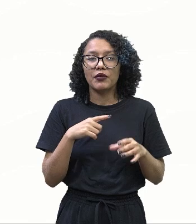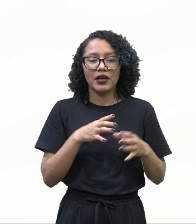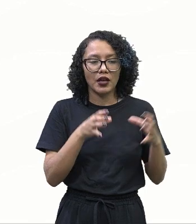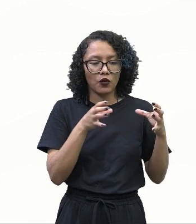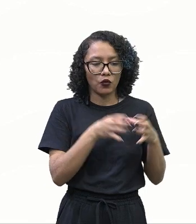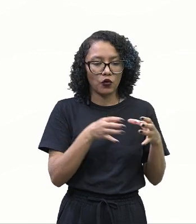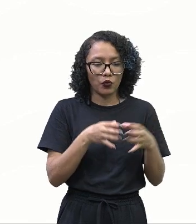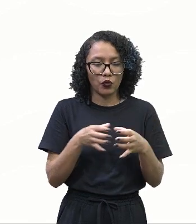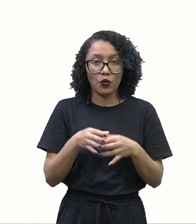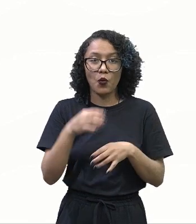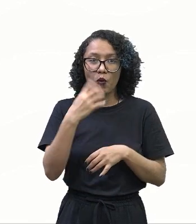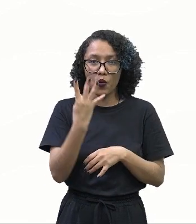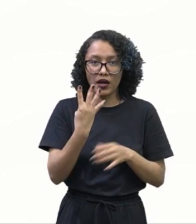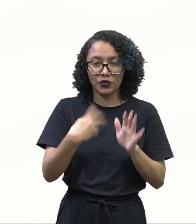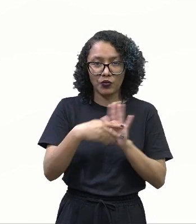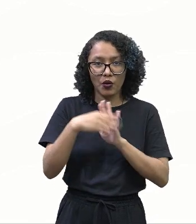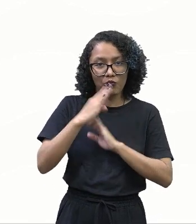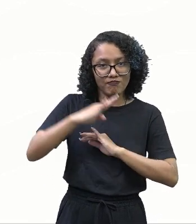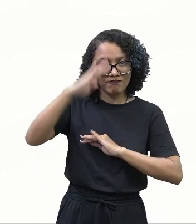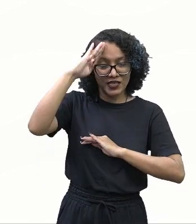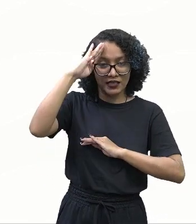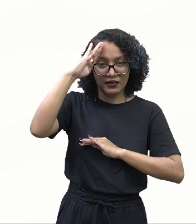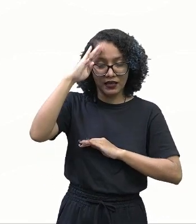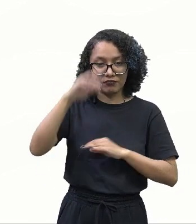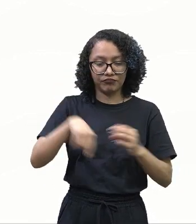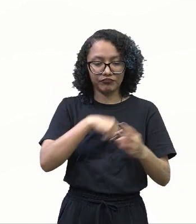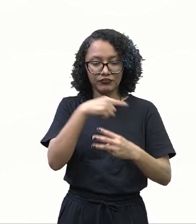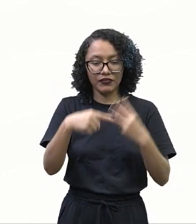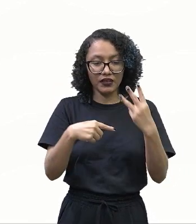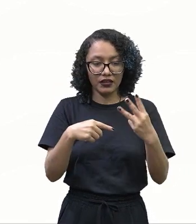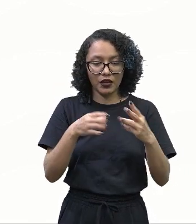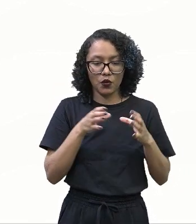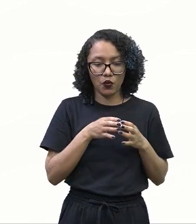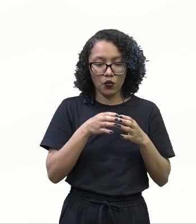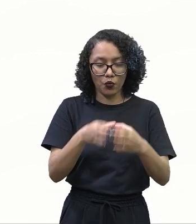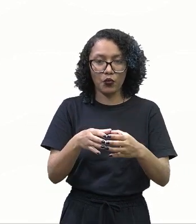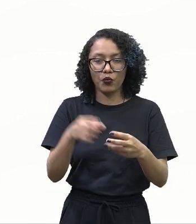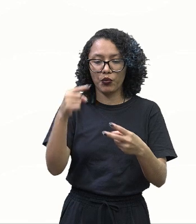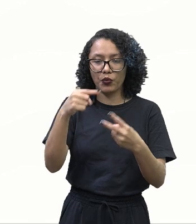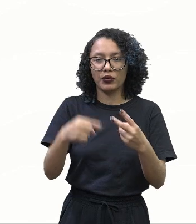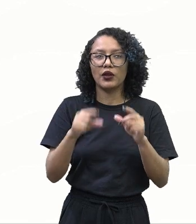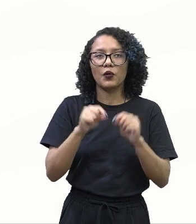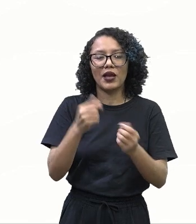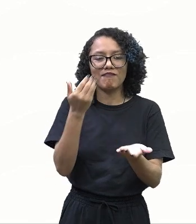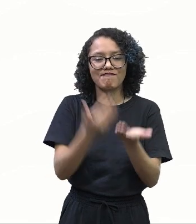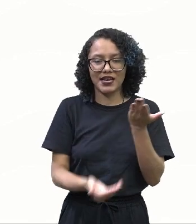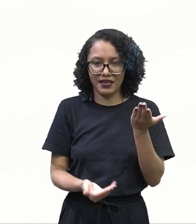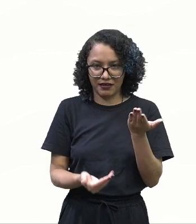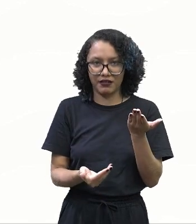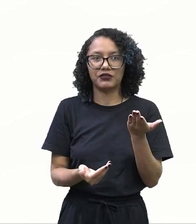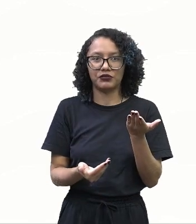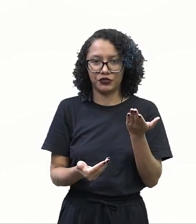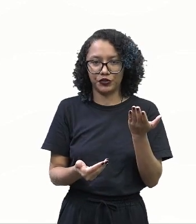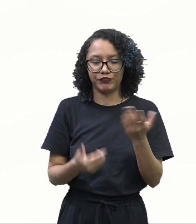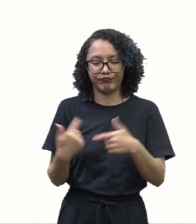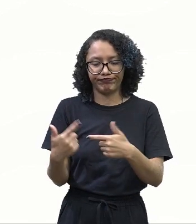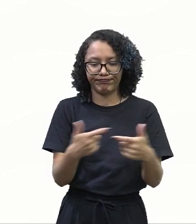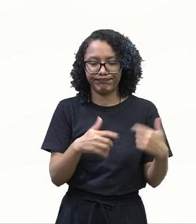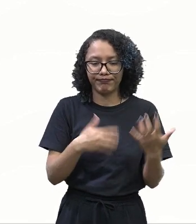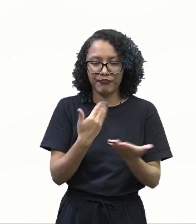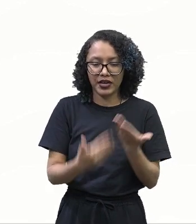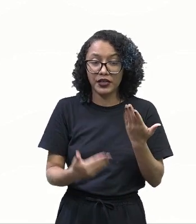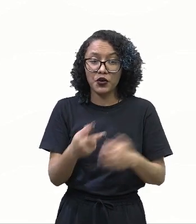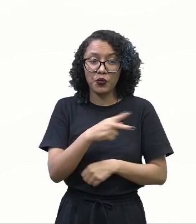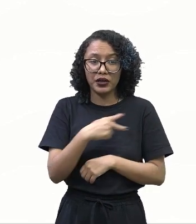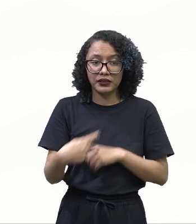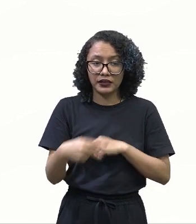militares. As 3 primeiras, eles são derrotados. E, nesse momento, o presidente da República, Prudente de Moraes, ele